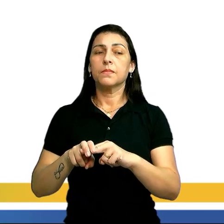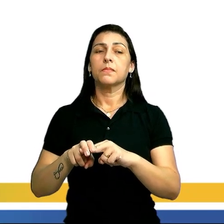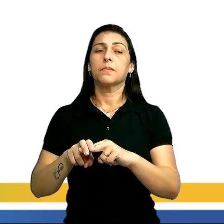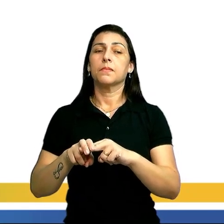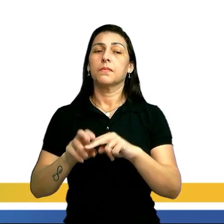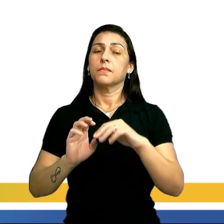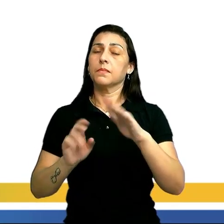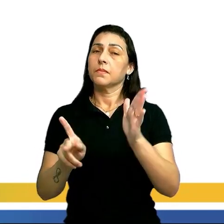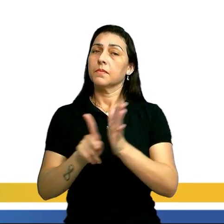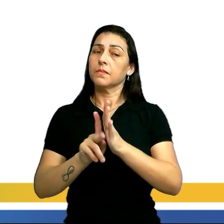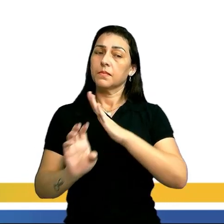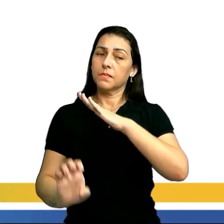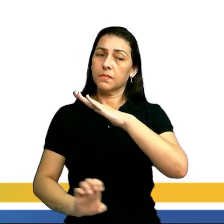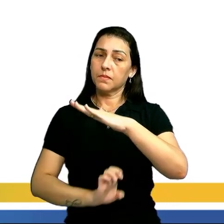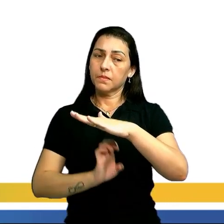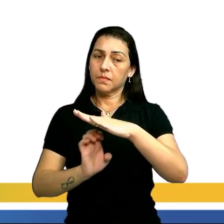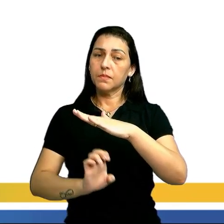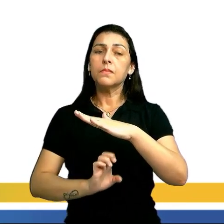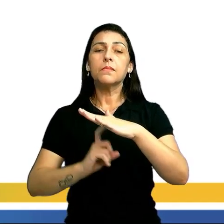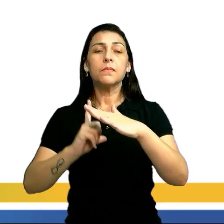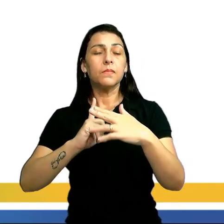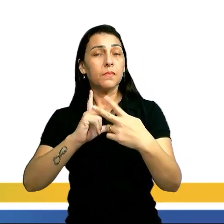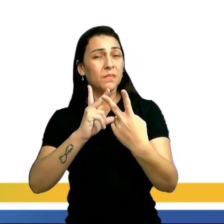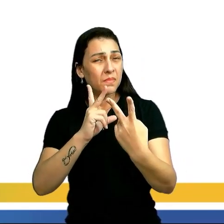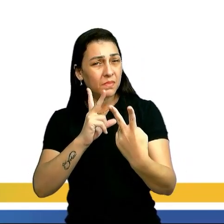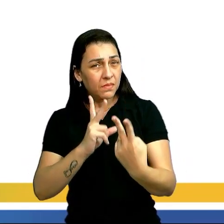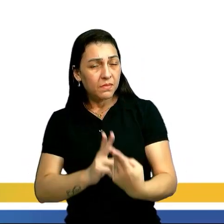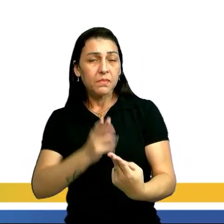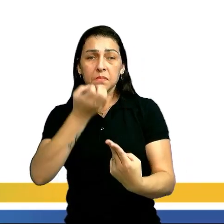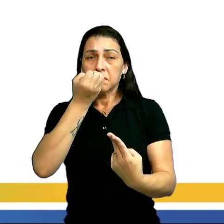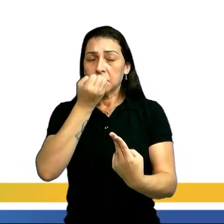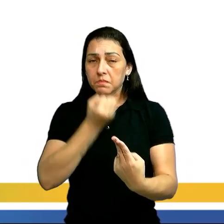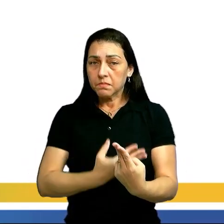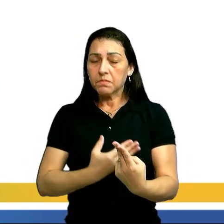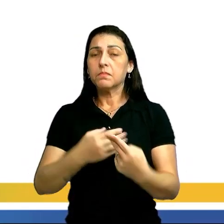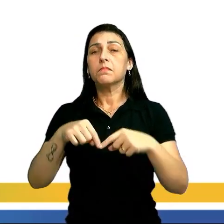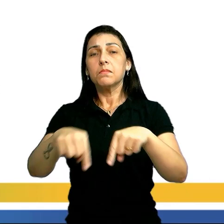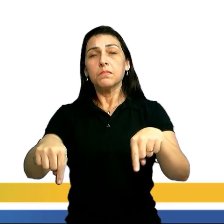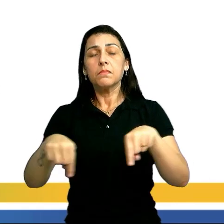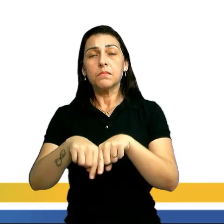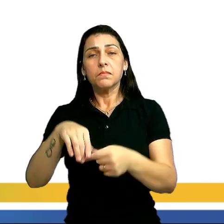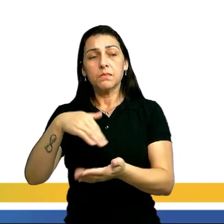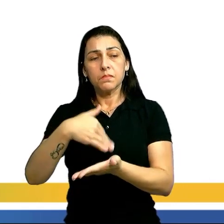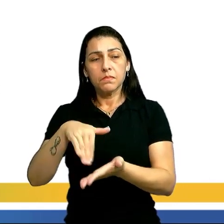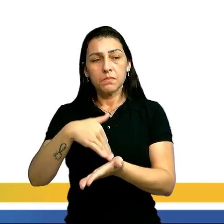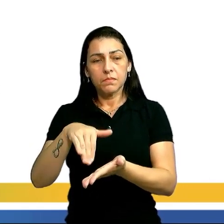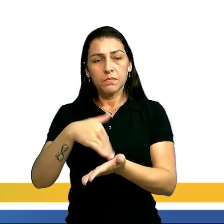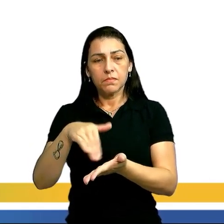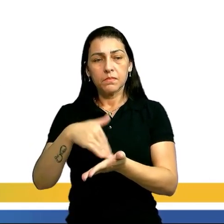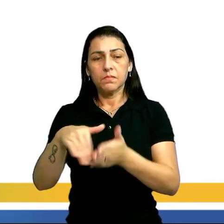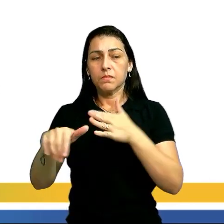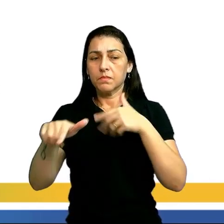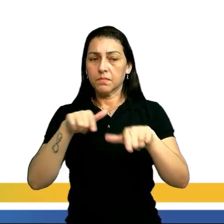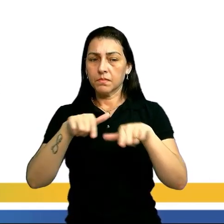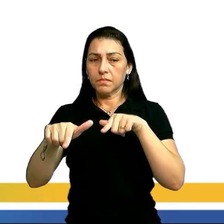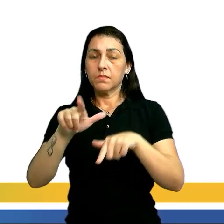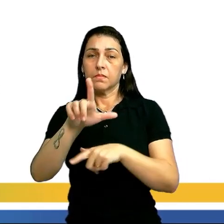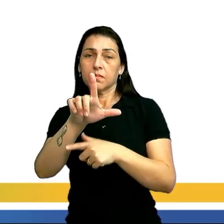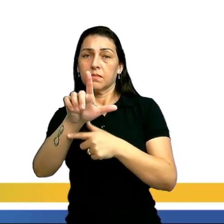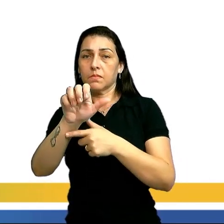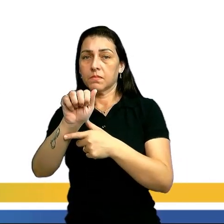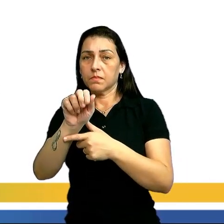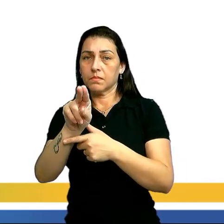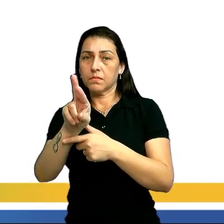Portanto, para que seu negócio seja semanalmente tão rentável quanto seu trabalho